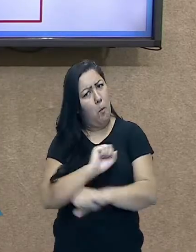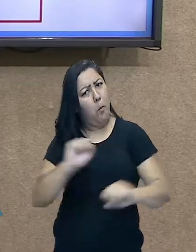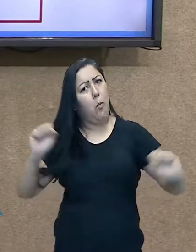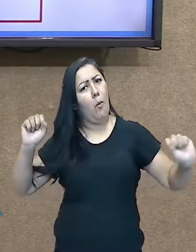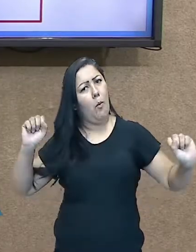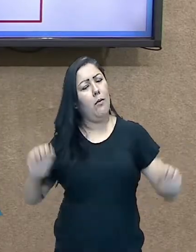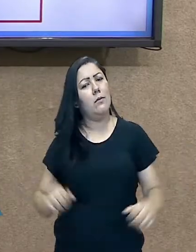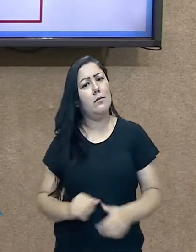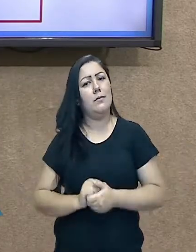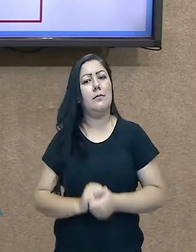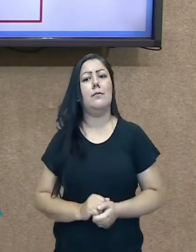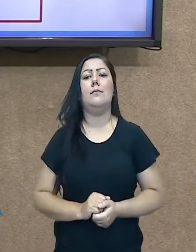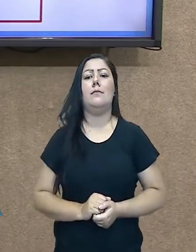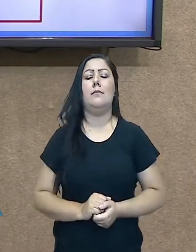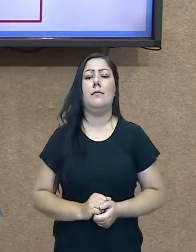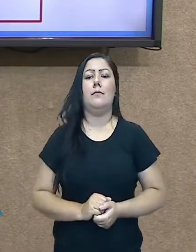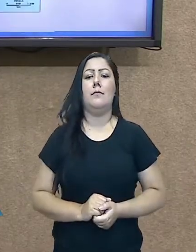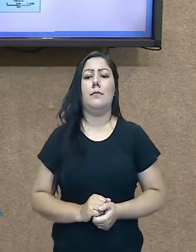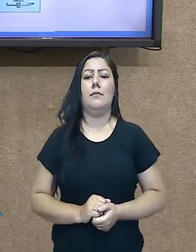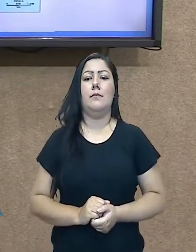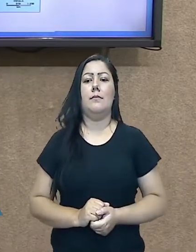grande. Ok?